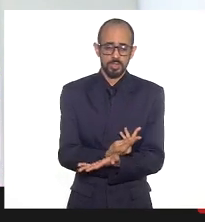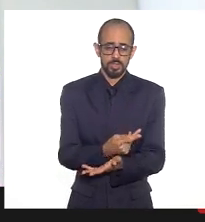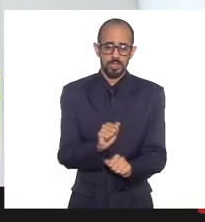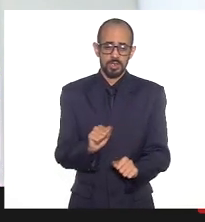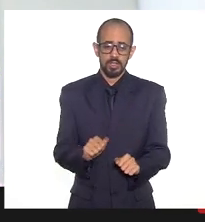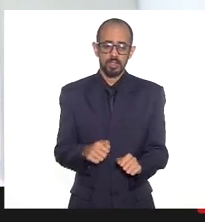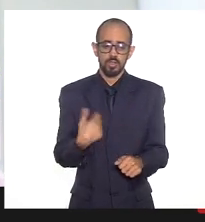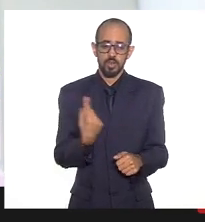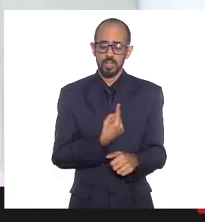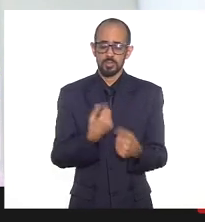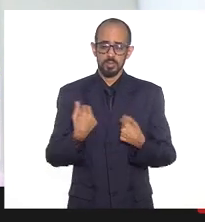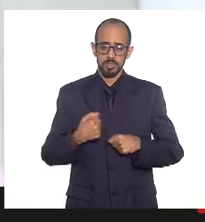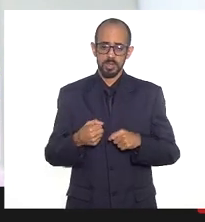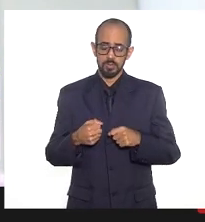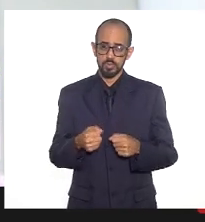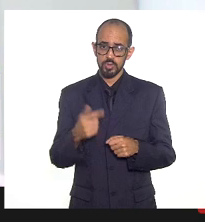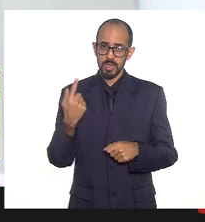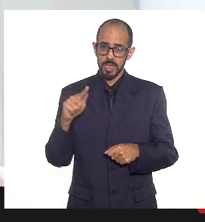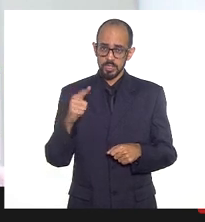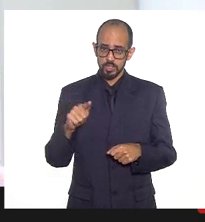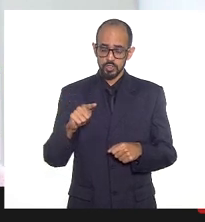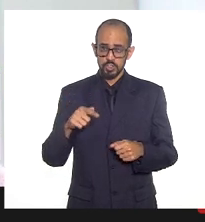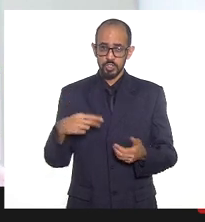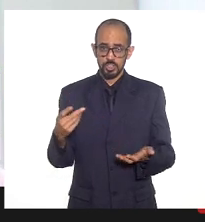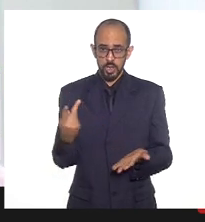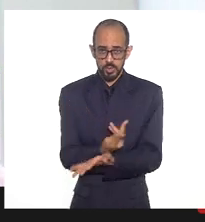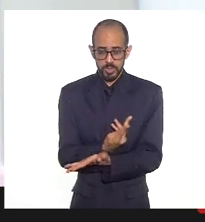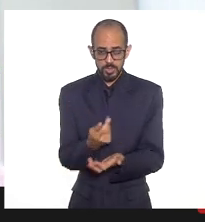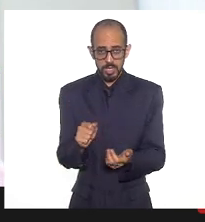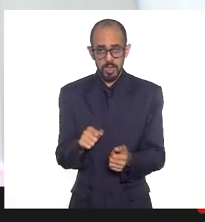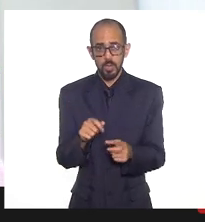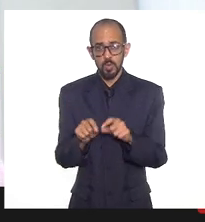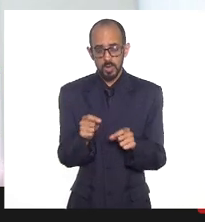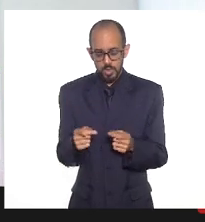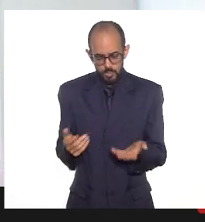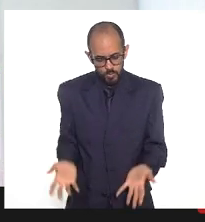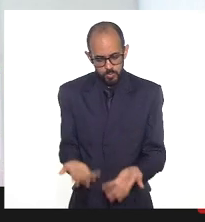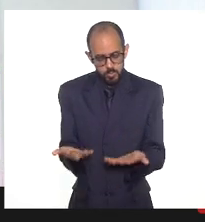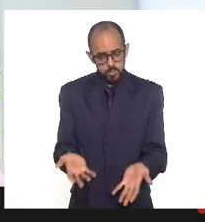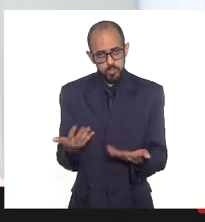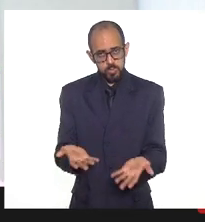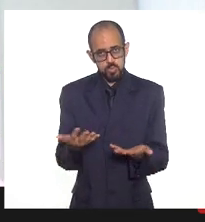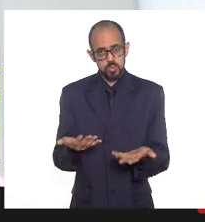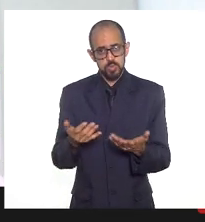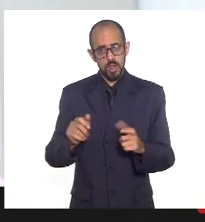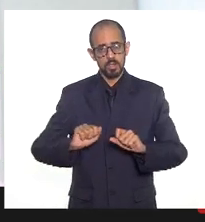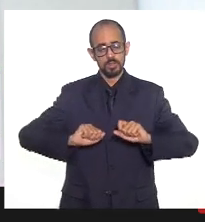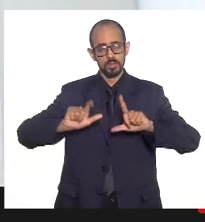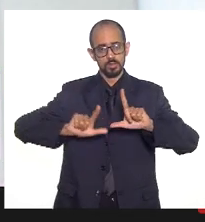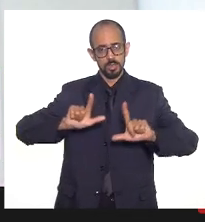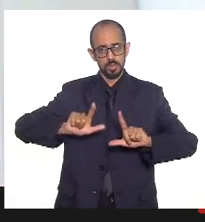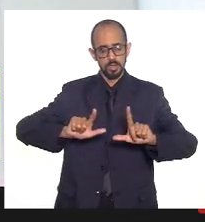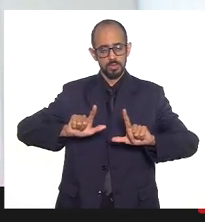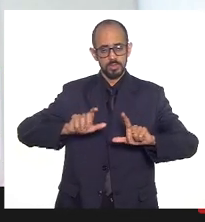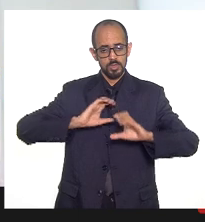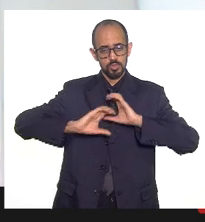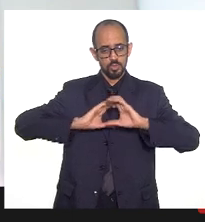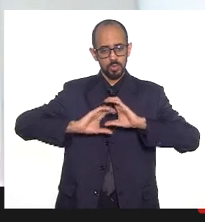garantir cada vez mais o fomento aos veículos de comunicação popular, de